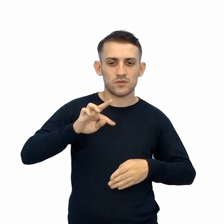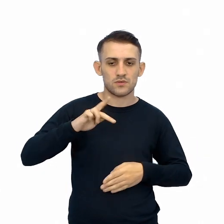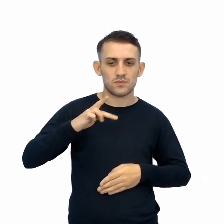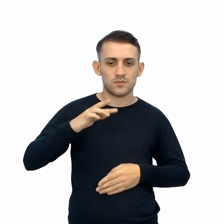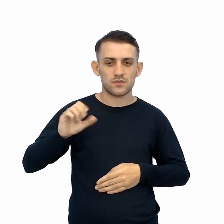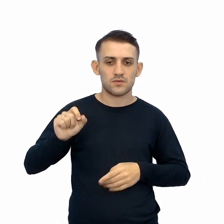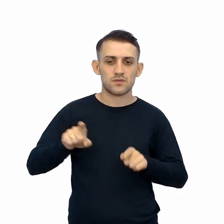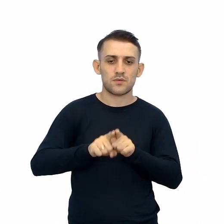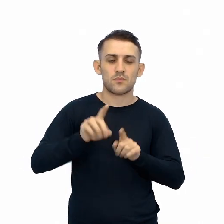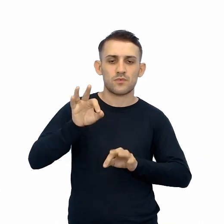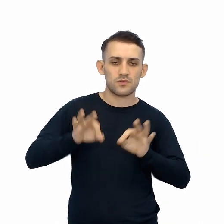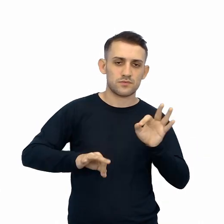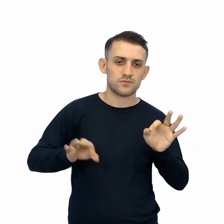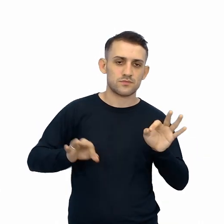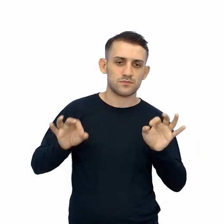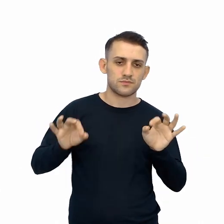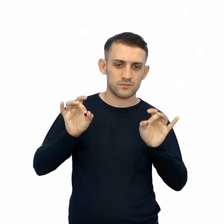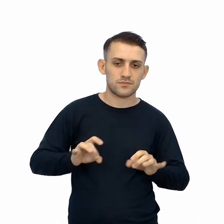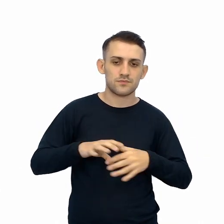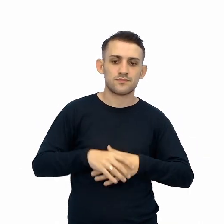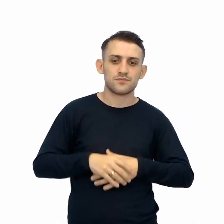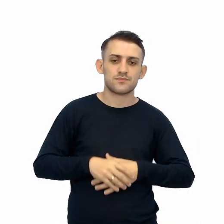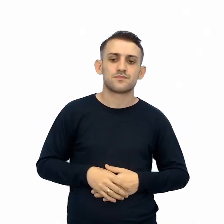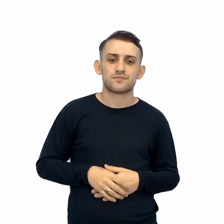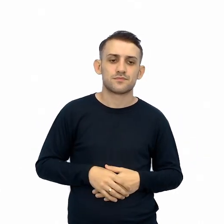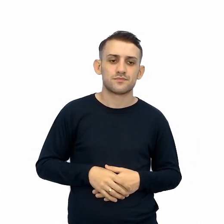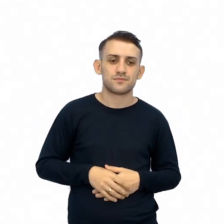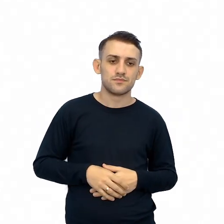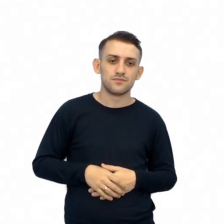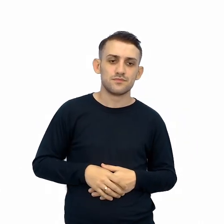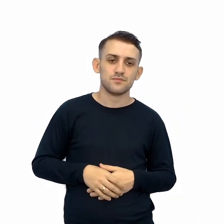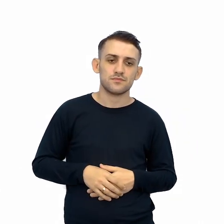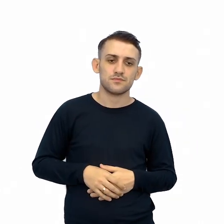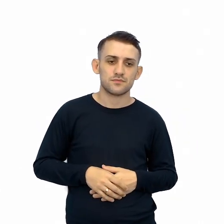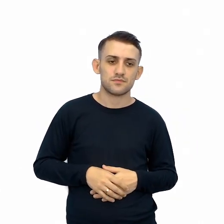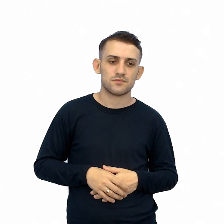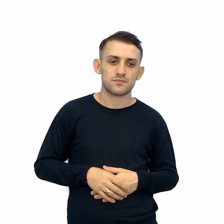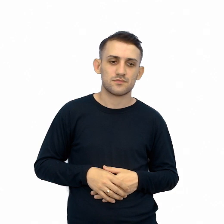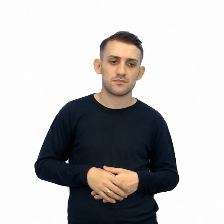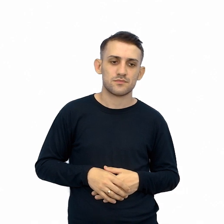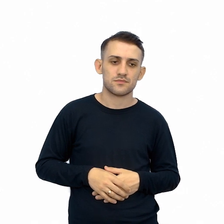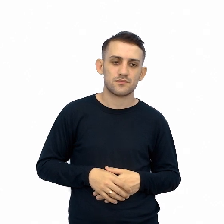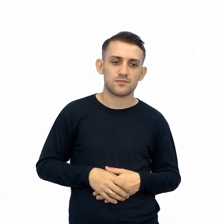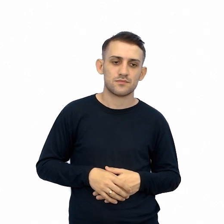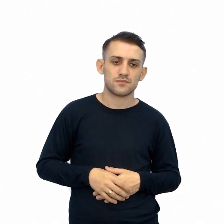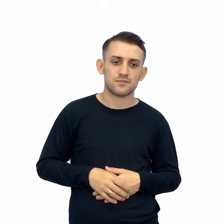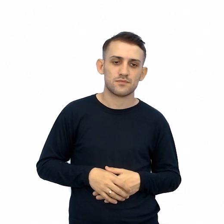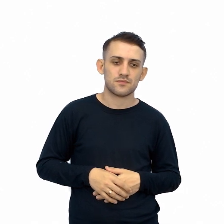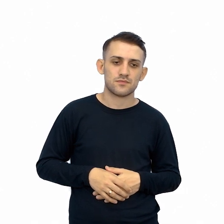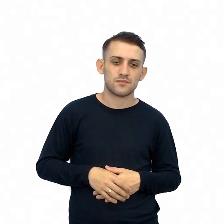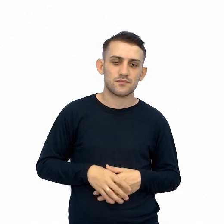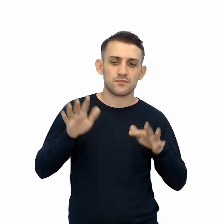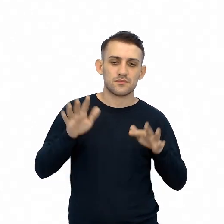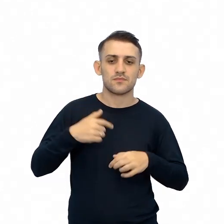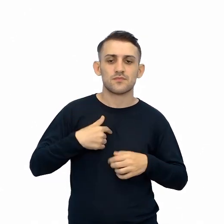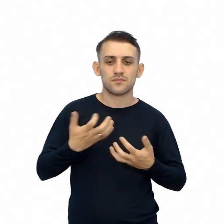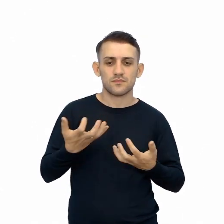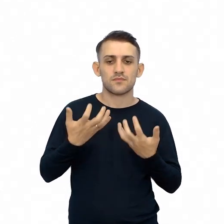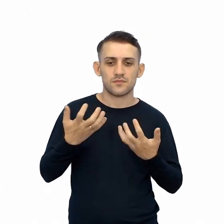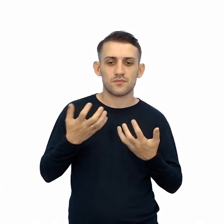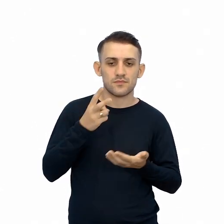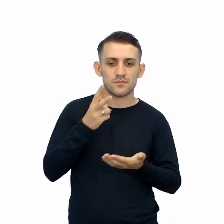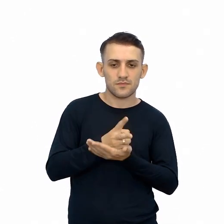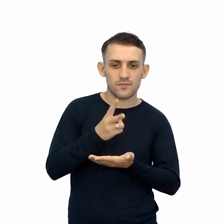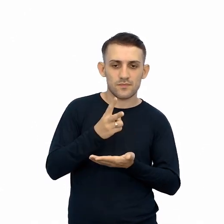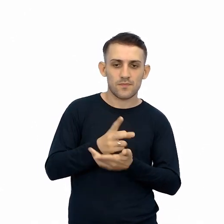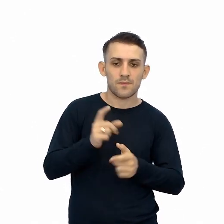o seu planejamento, tá bem? Bom, finalizando, eu gostaria, como sempre